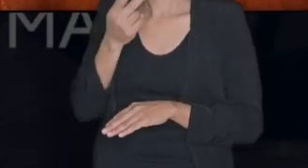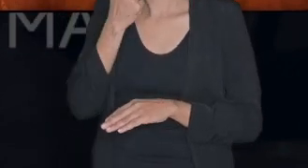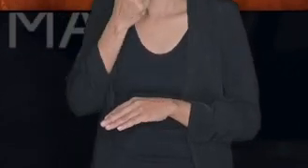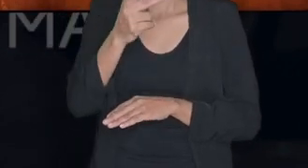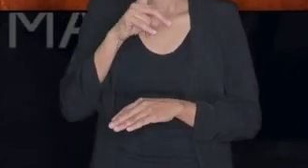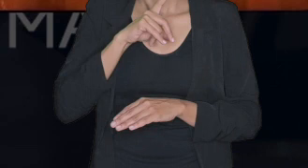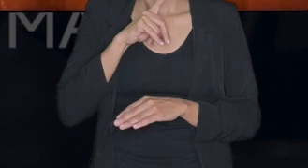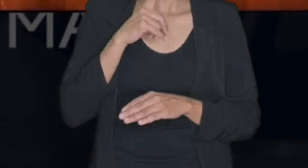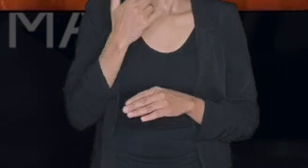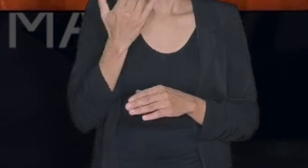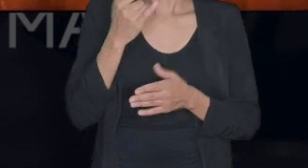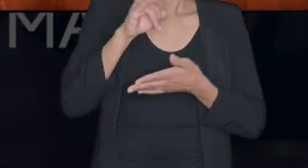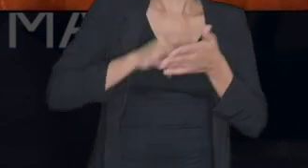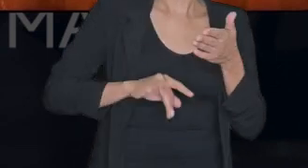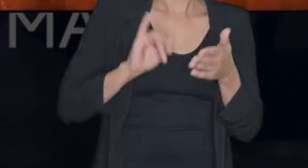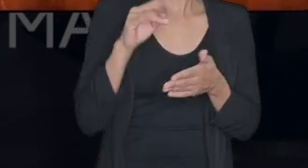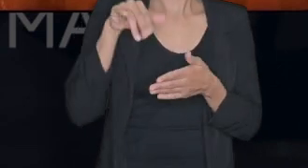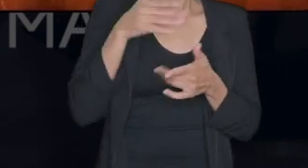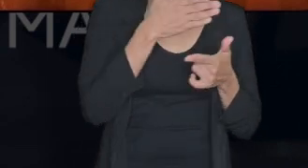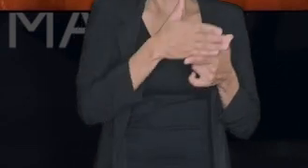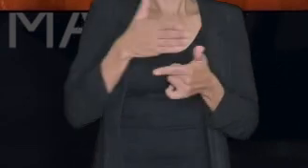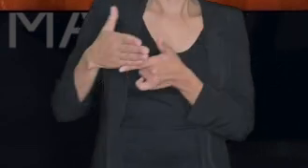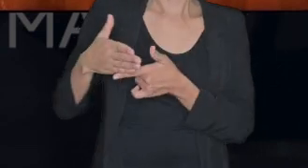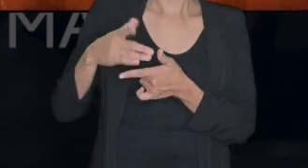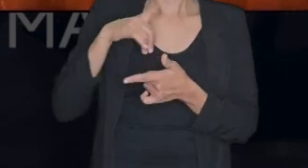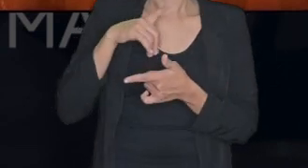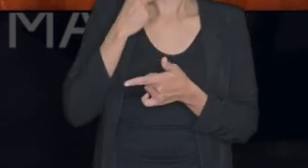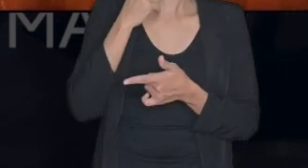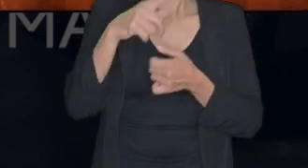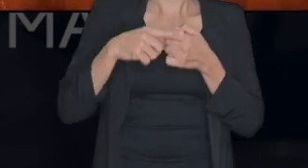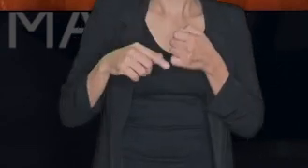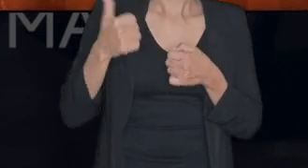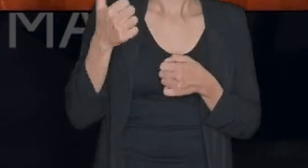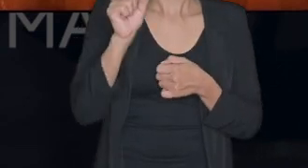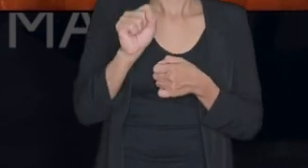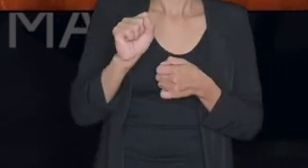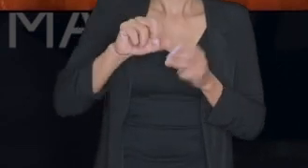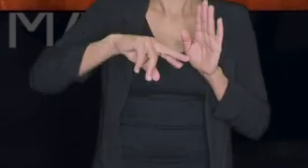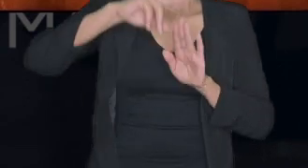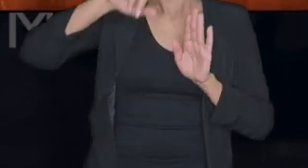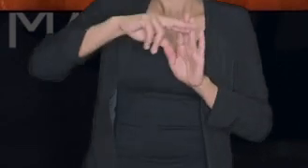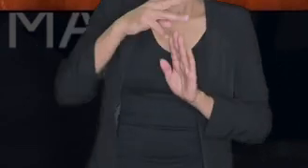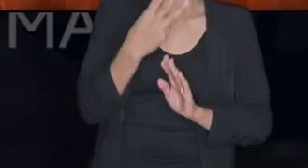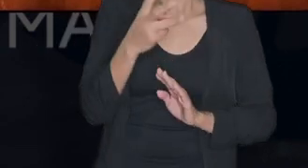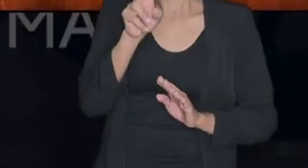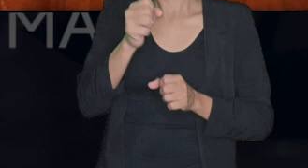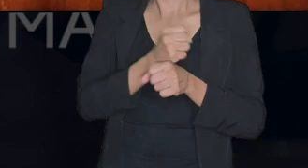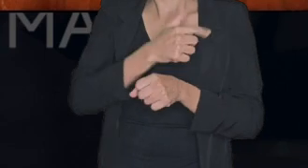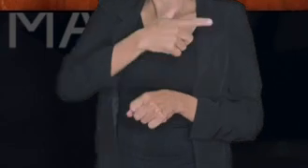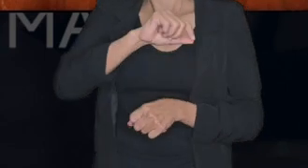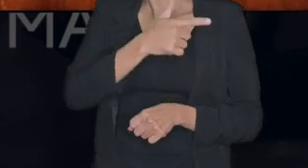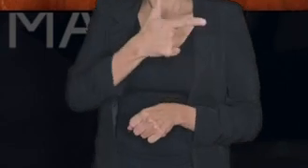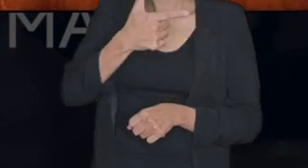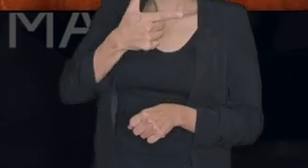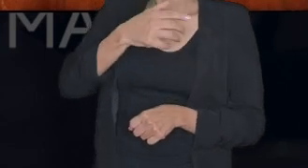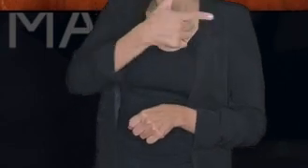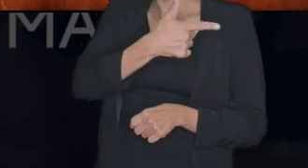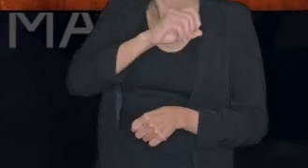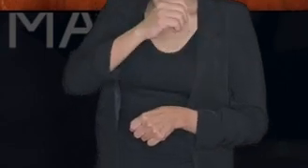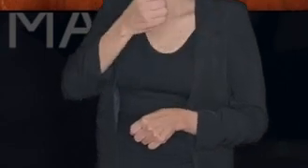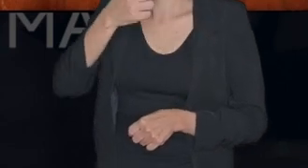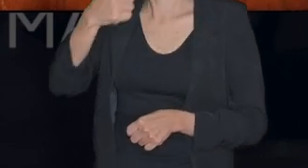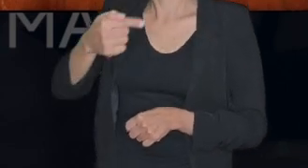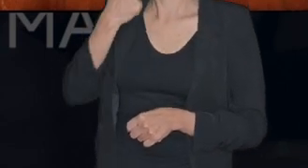refiro especificamente ao artigo 18 da Resolução 35 de 2007, quando o CNJ diz: se o herdeiro falecer